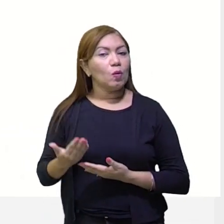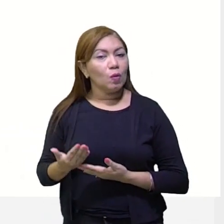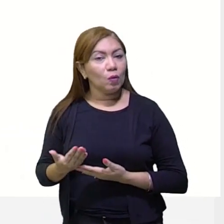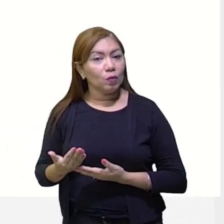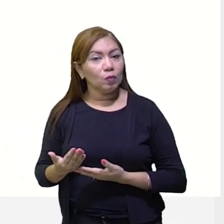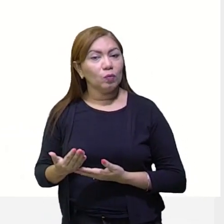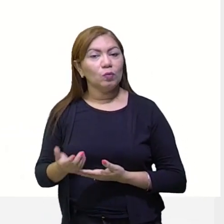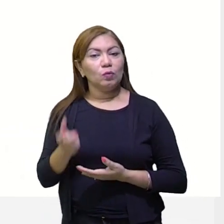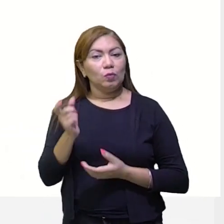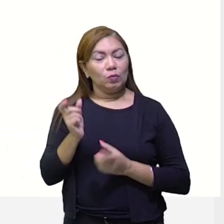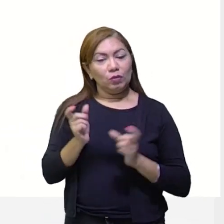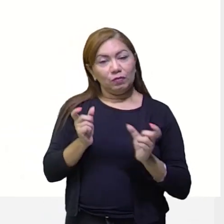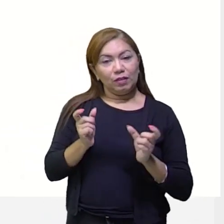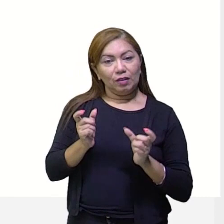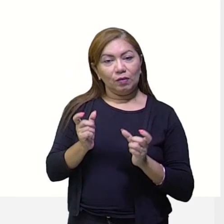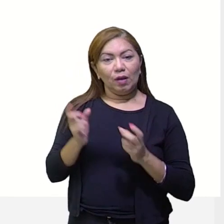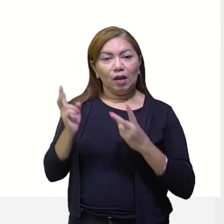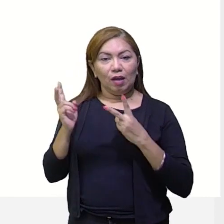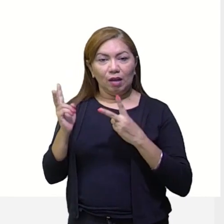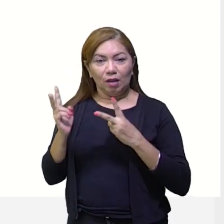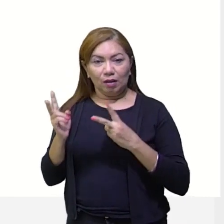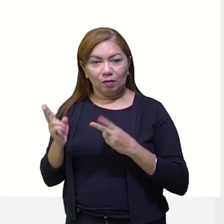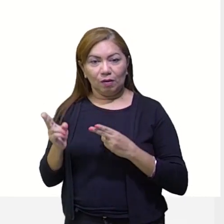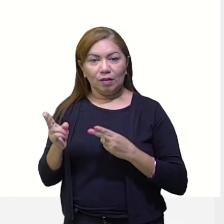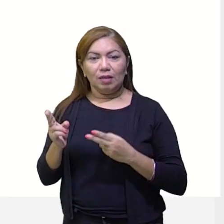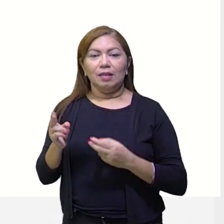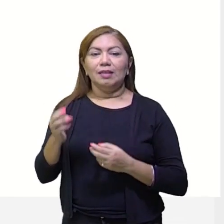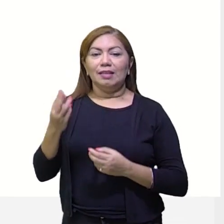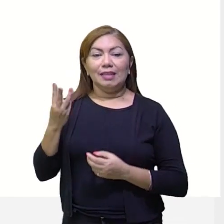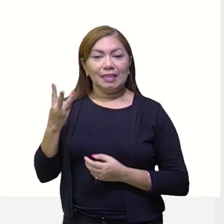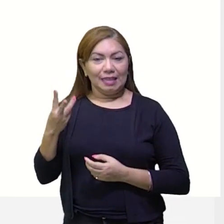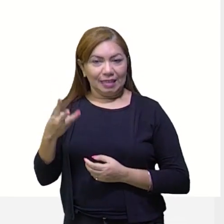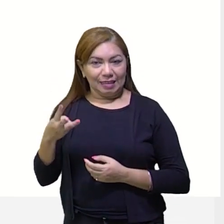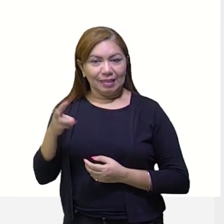nosso dividendo vai ser igual a 7 vezes 5,